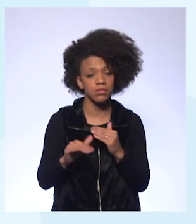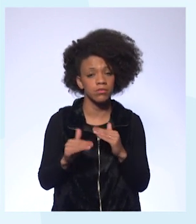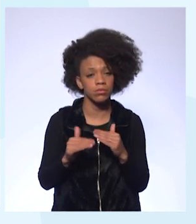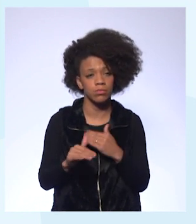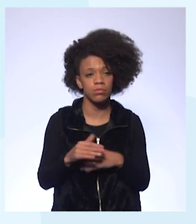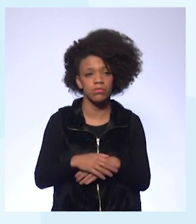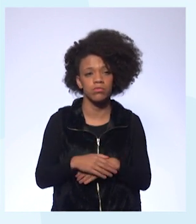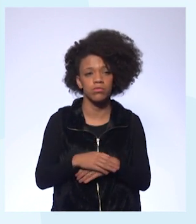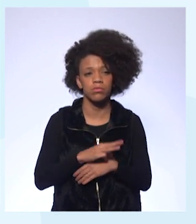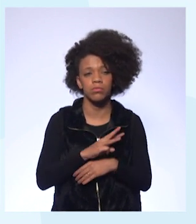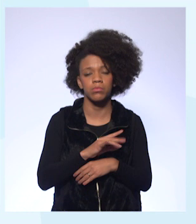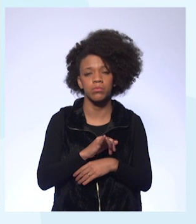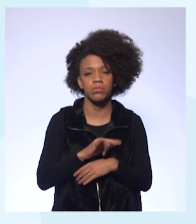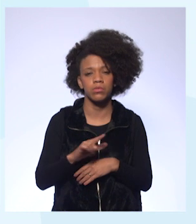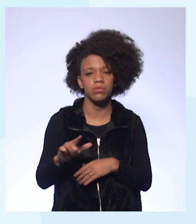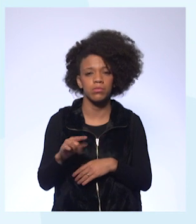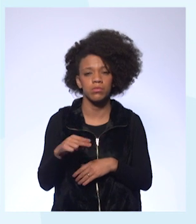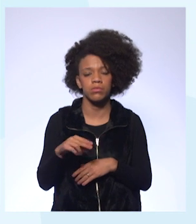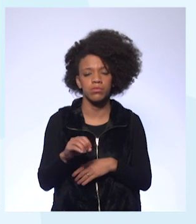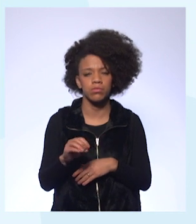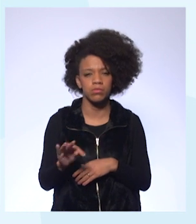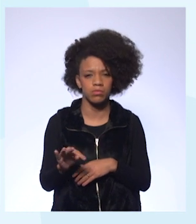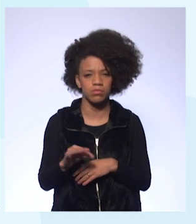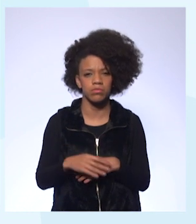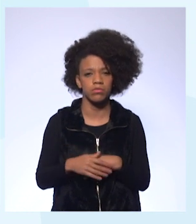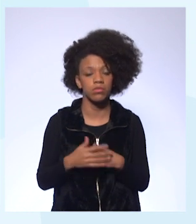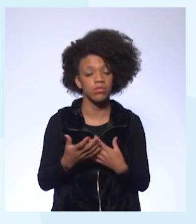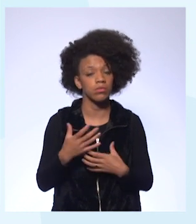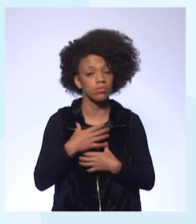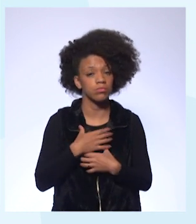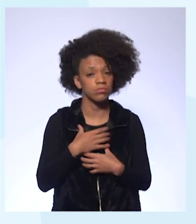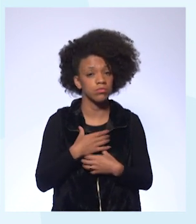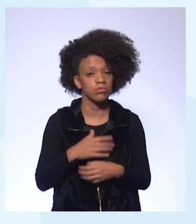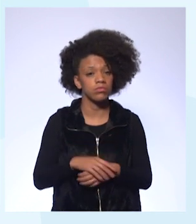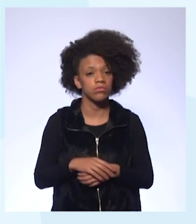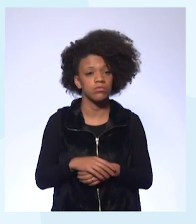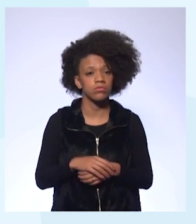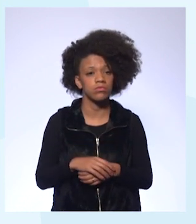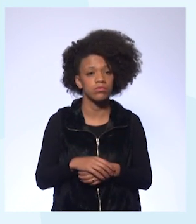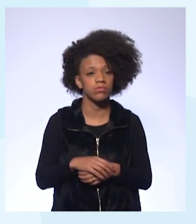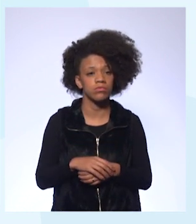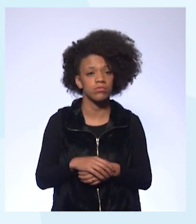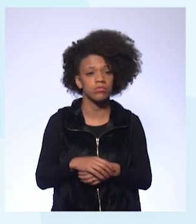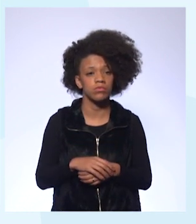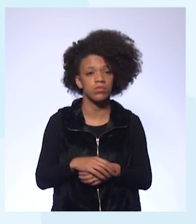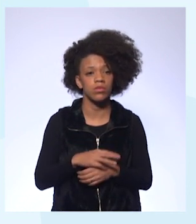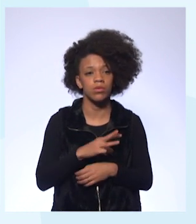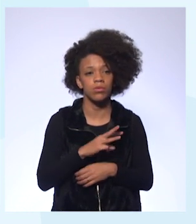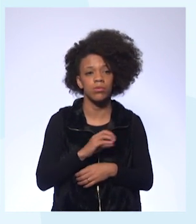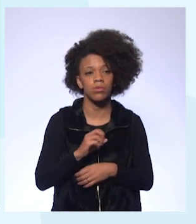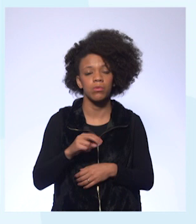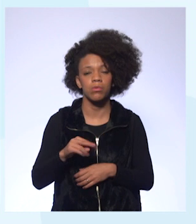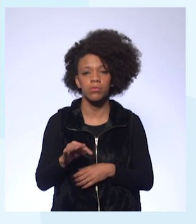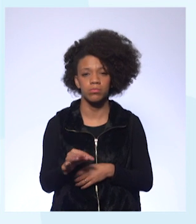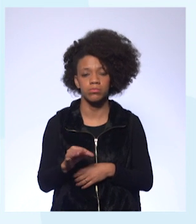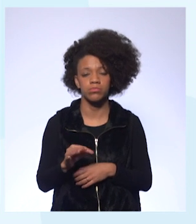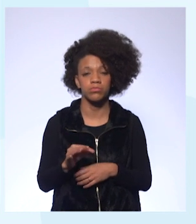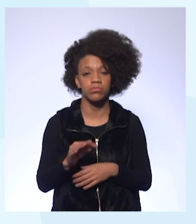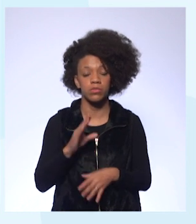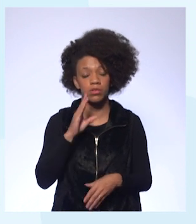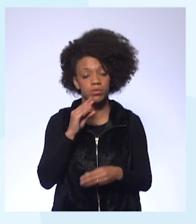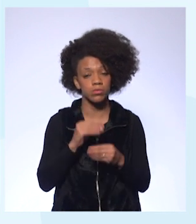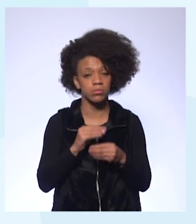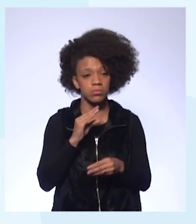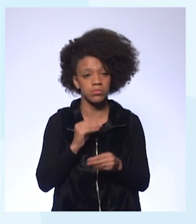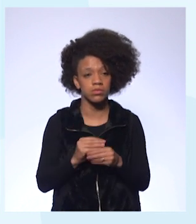o Enade certo ou gente que a forma que é um monte de forma curta Will not